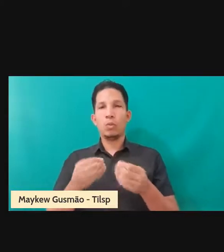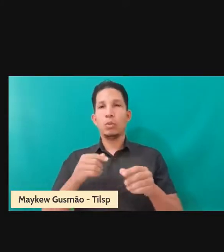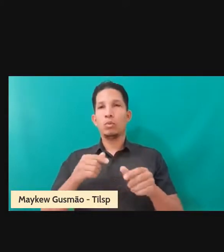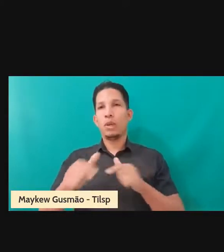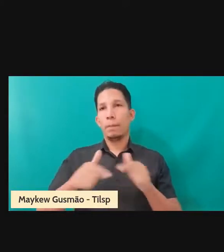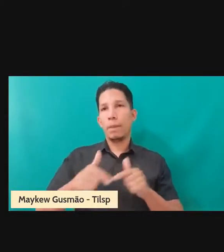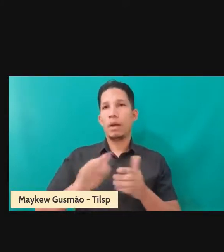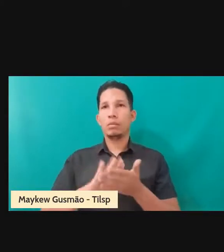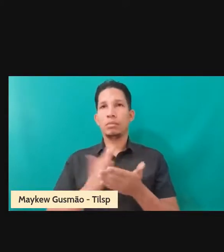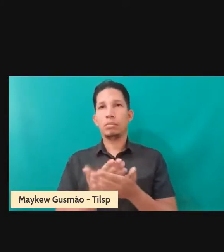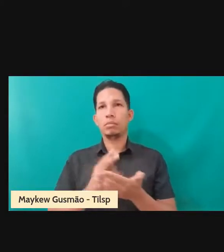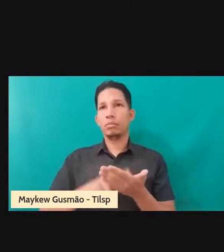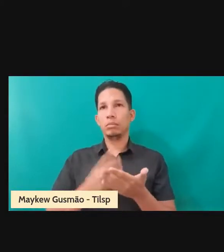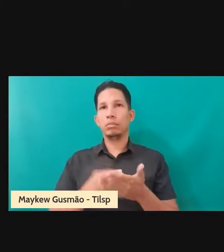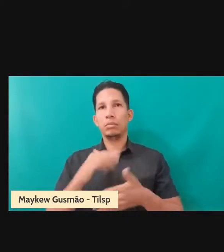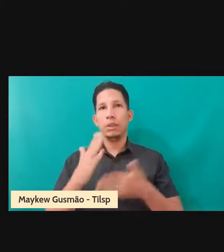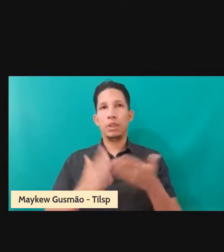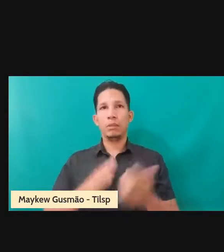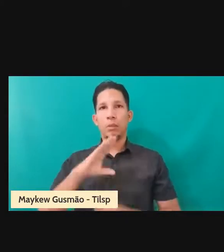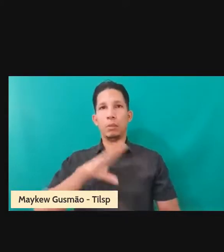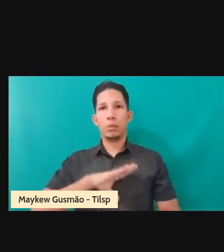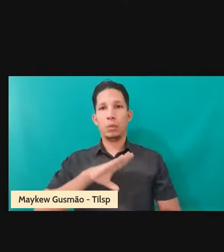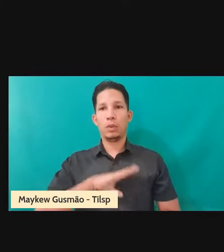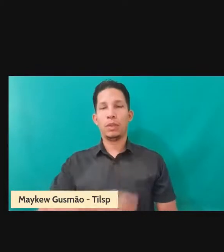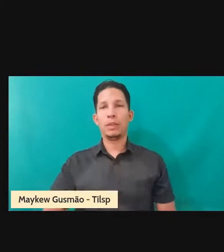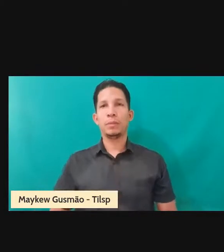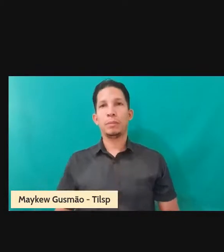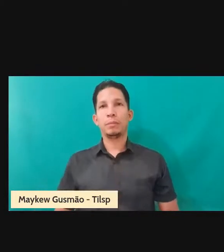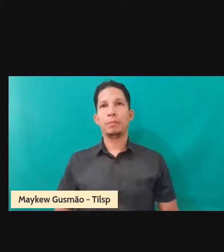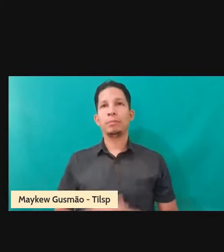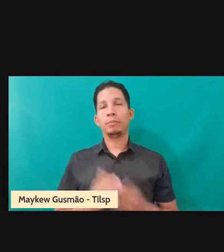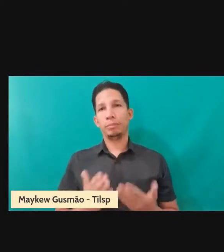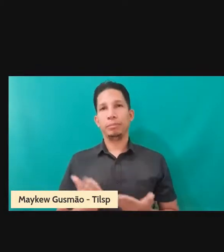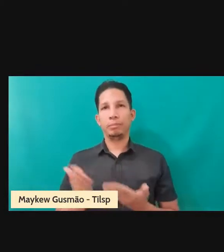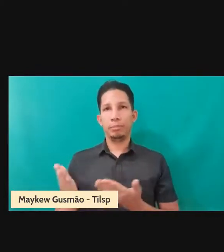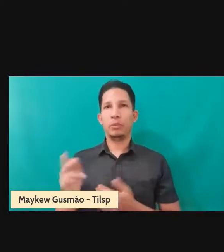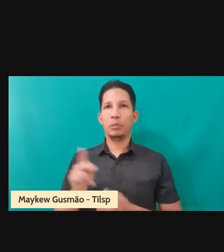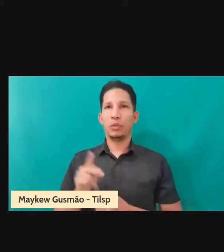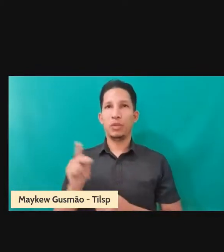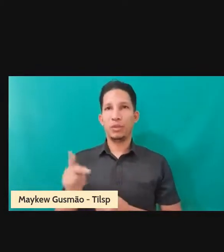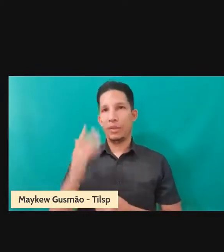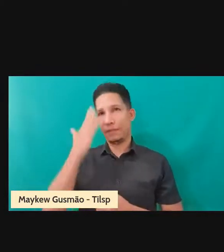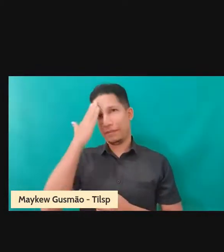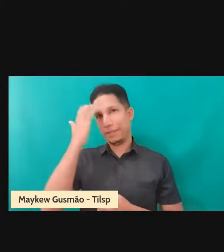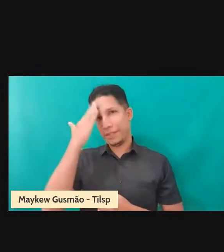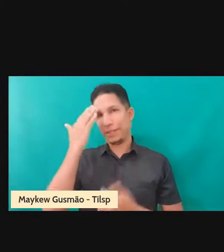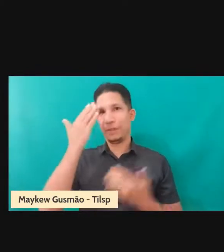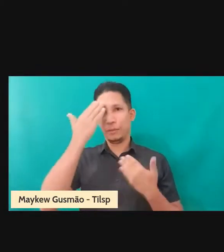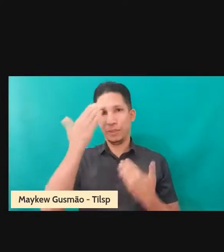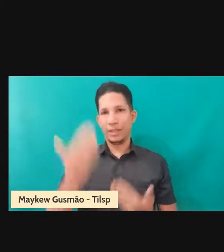Libras e português. Vou dar a palavra, então, para a professora Vânia. Muito obrigado.